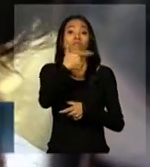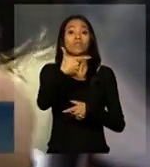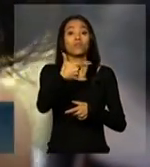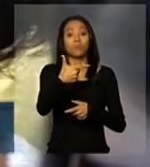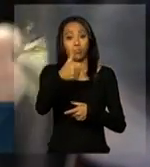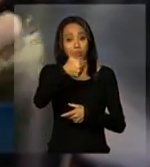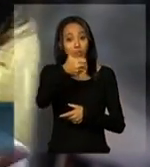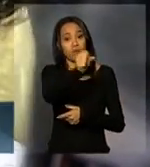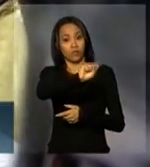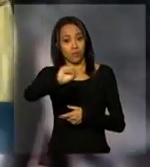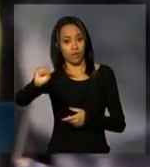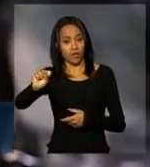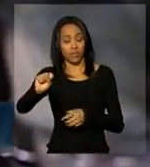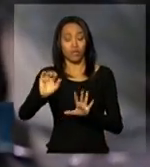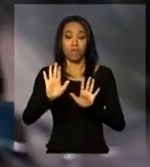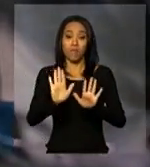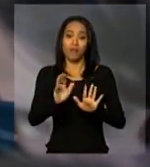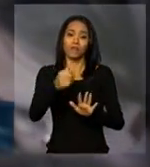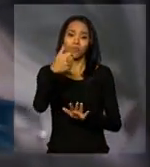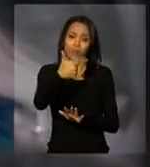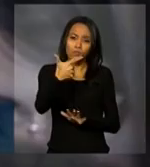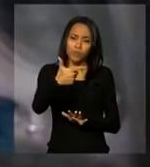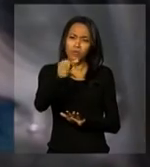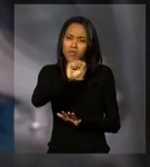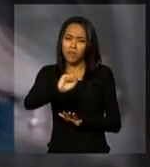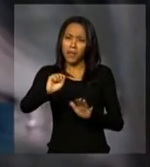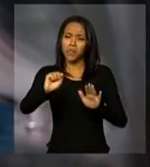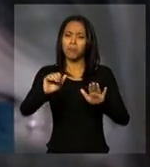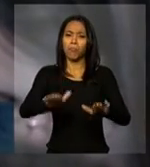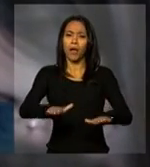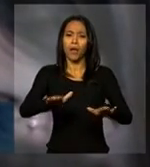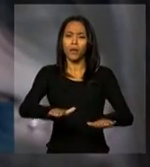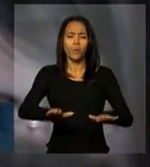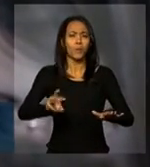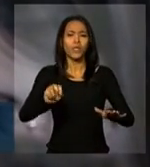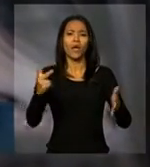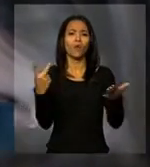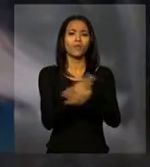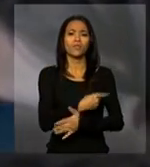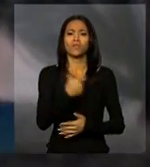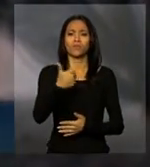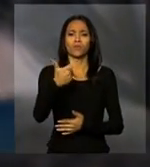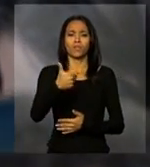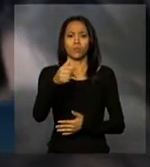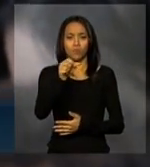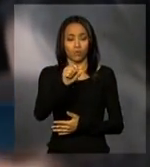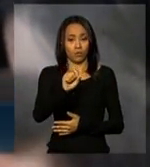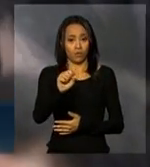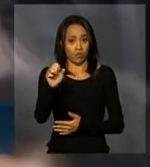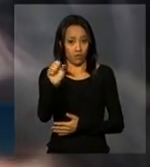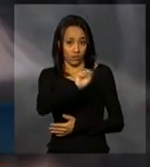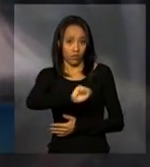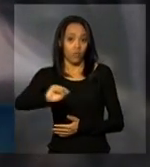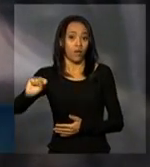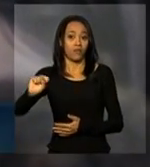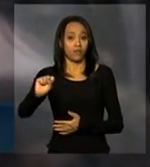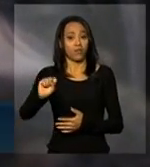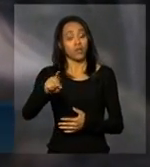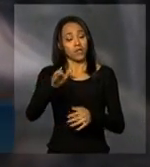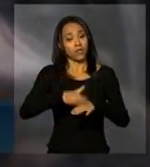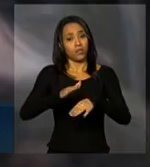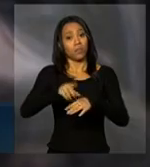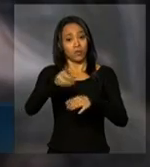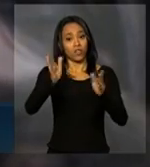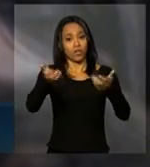ele ficou um pouco parado. Isso é efeito da crise? O que aconteceu no segundo semestre? Para 2014, pelo que o senhor já explicou,